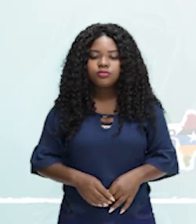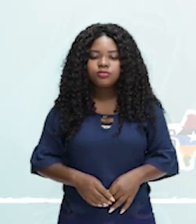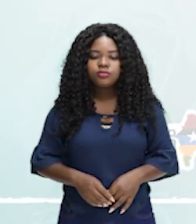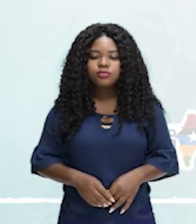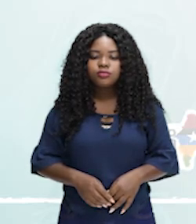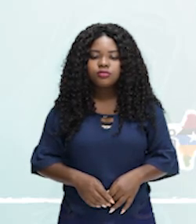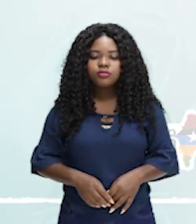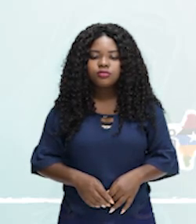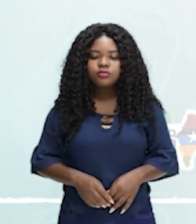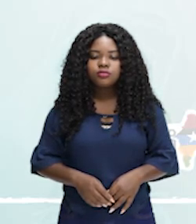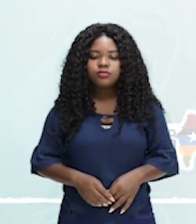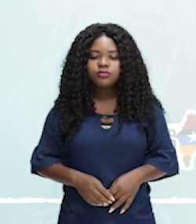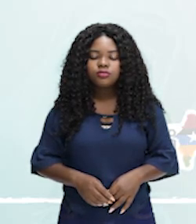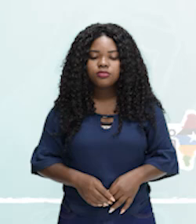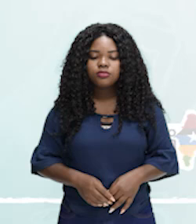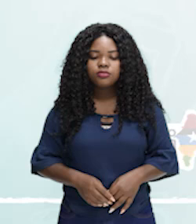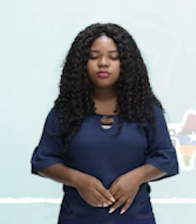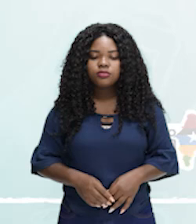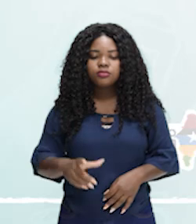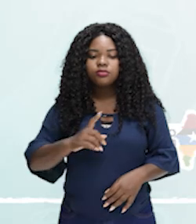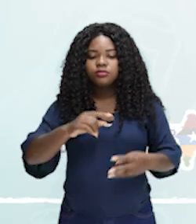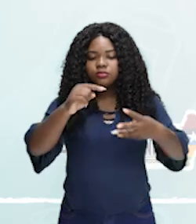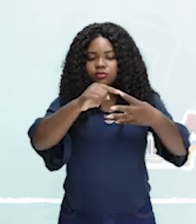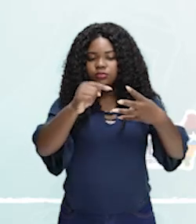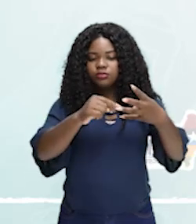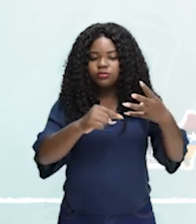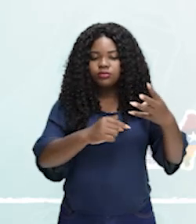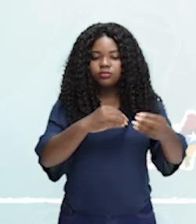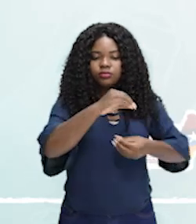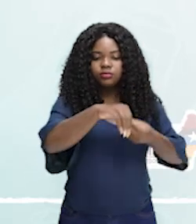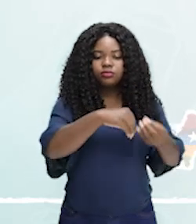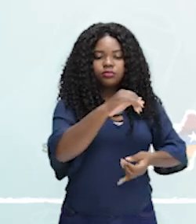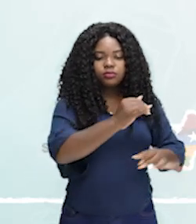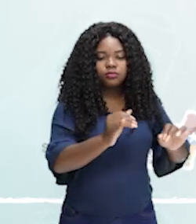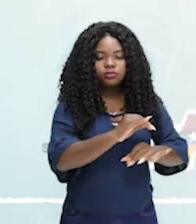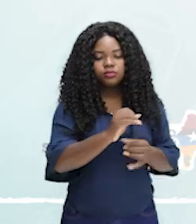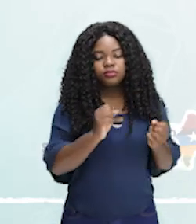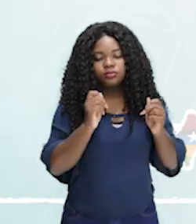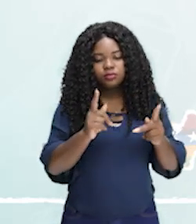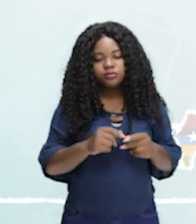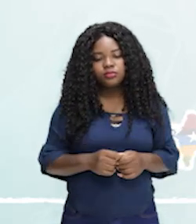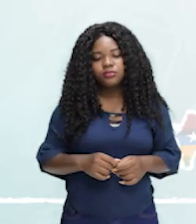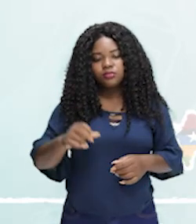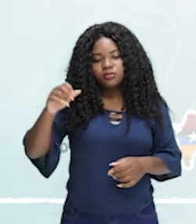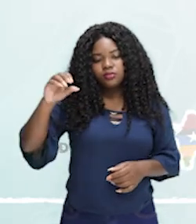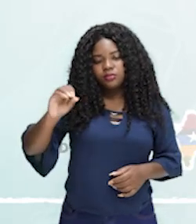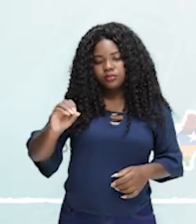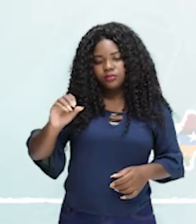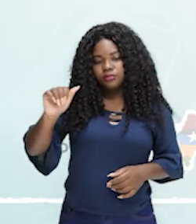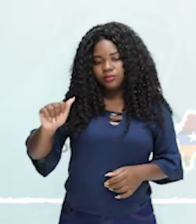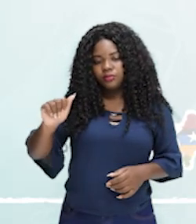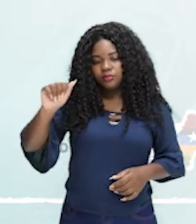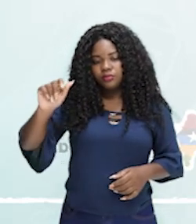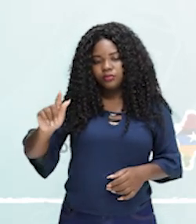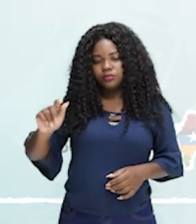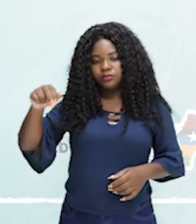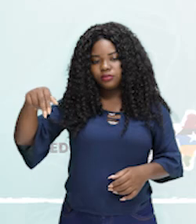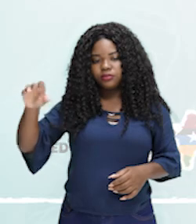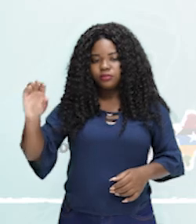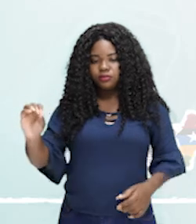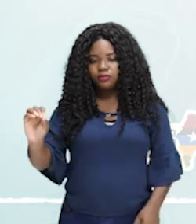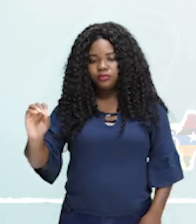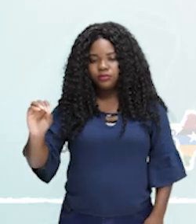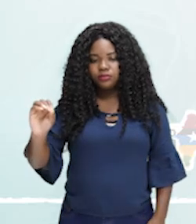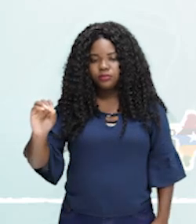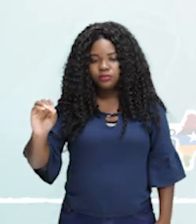as substâncias. Aqui nós temos 4 substâncias. Qual é a primeira substância? É o nitrato de prata, né? É um